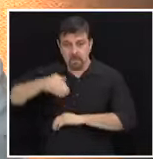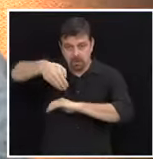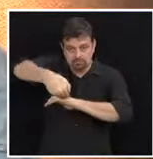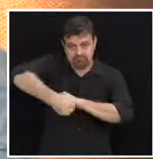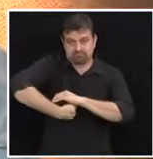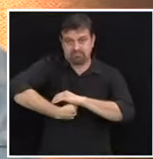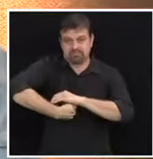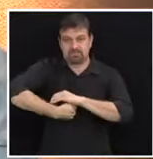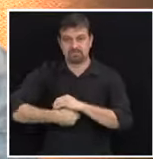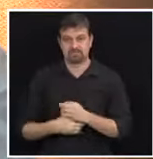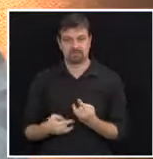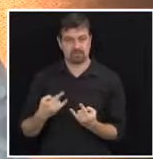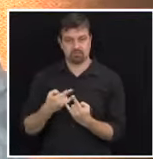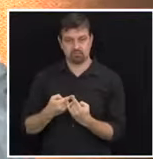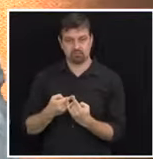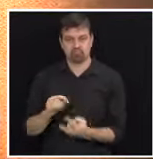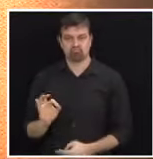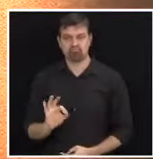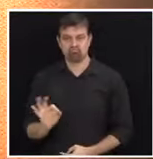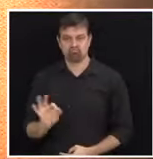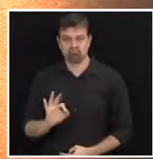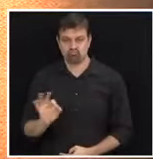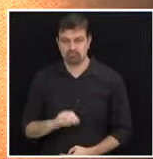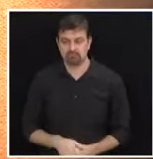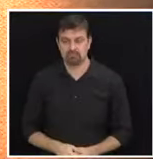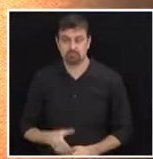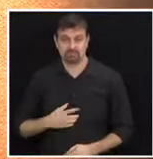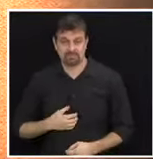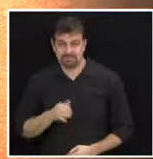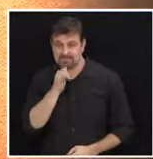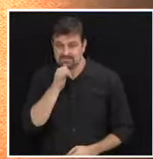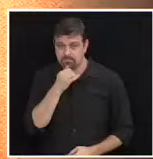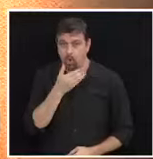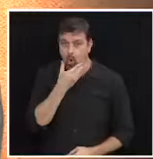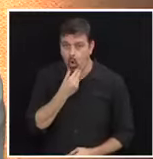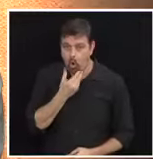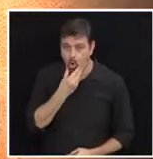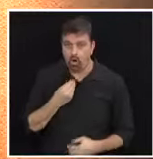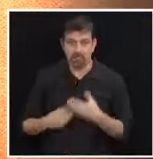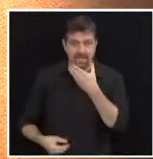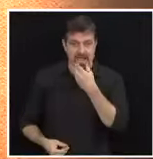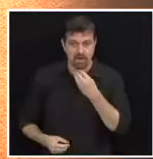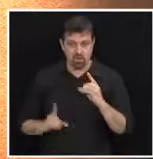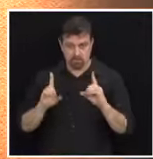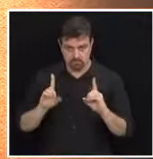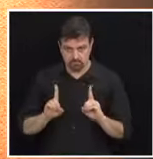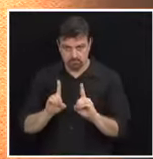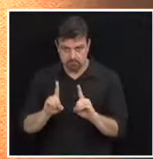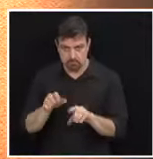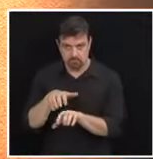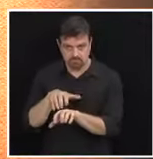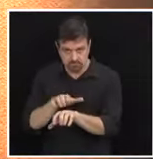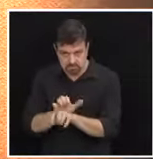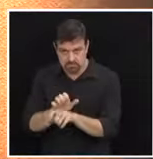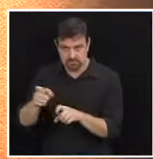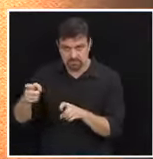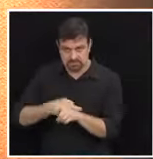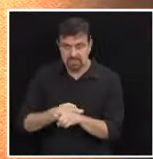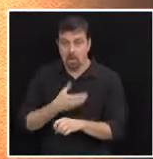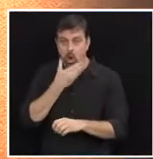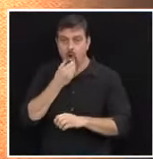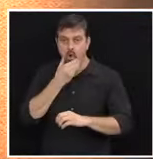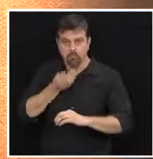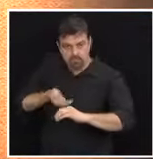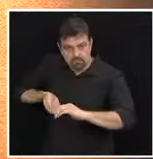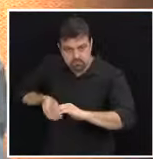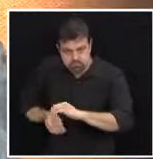receptiva sem preservativo. Ou seja, 2 homens tendo atividade sexual, aquele que é ativo tem